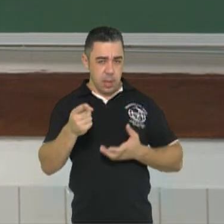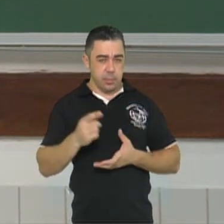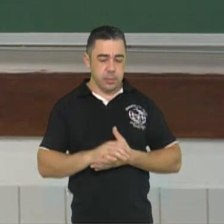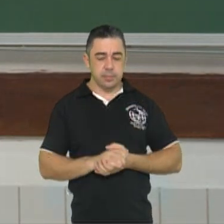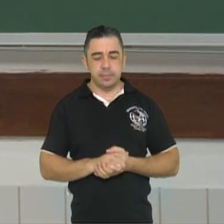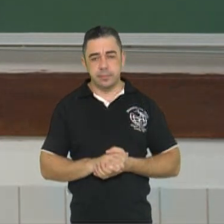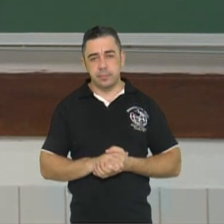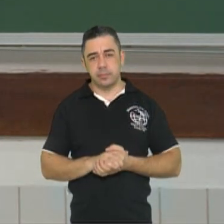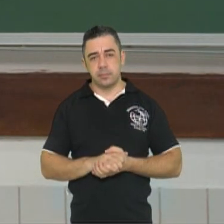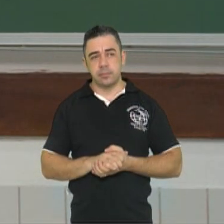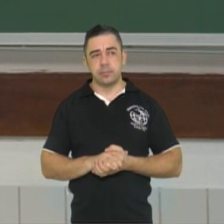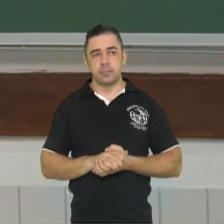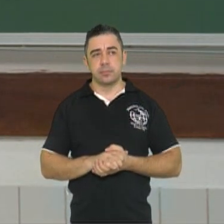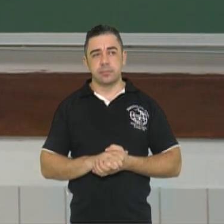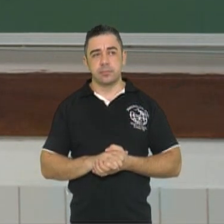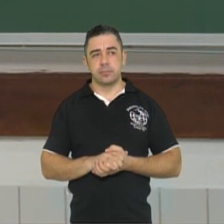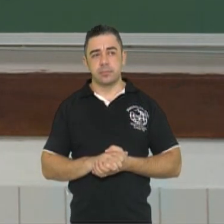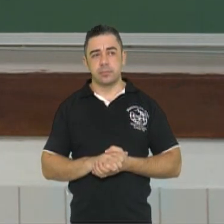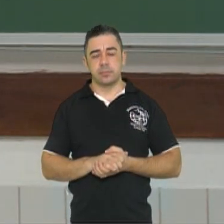ver como isso acontece mesmo.